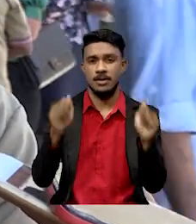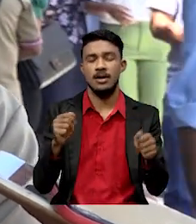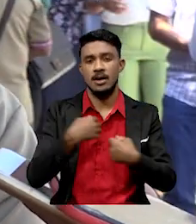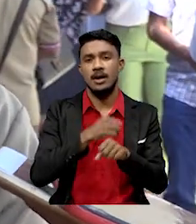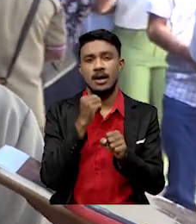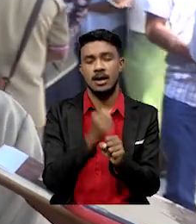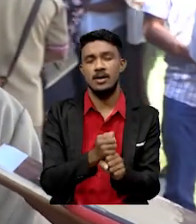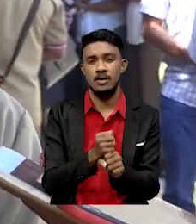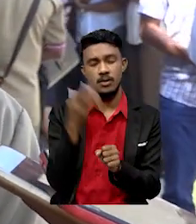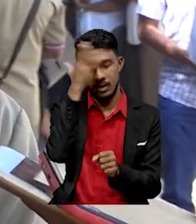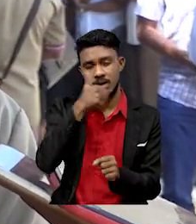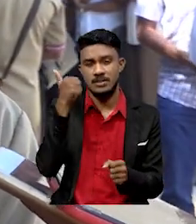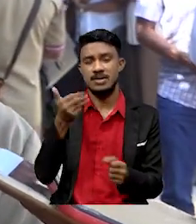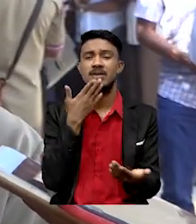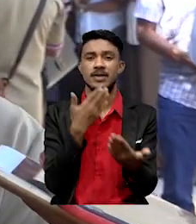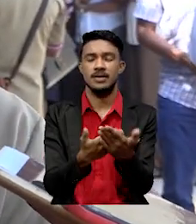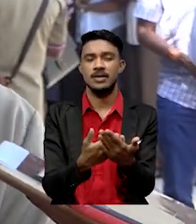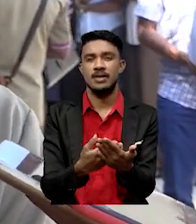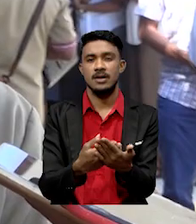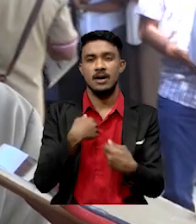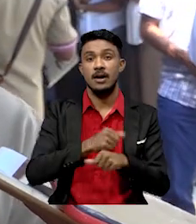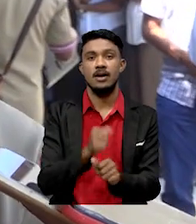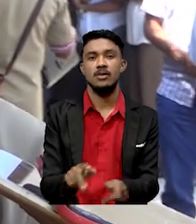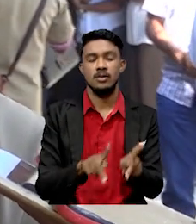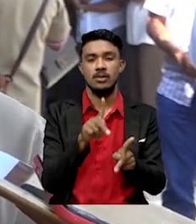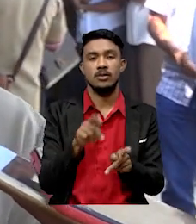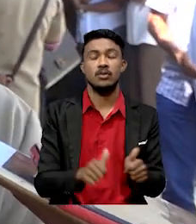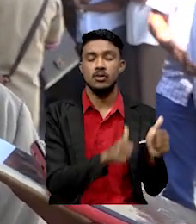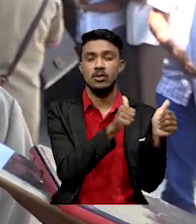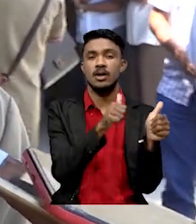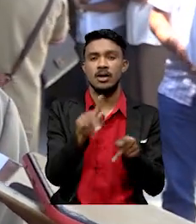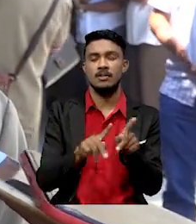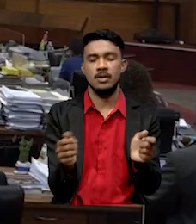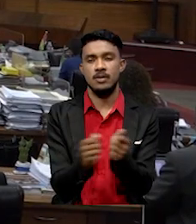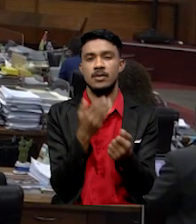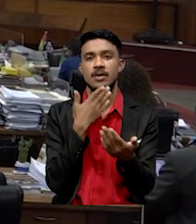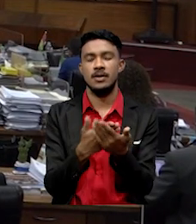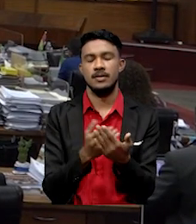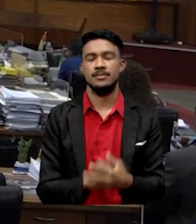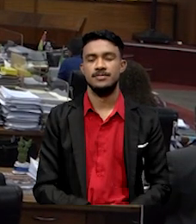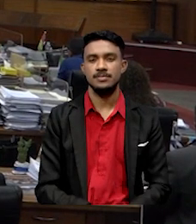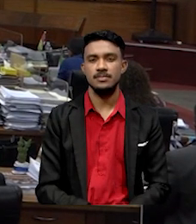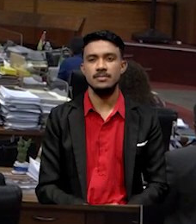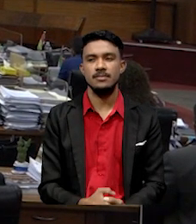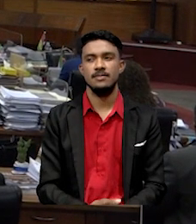urban plan urbano ne la ho dia ya coloca população la ho dia ne baseia ba plan urbanização.